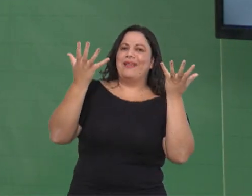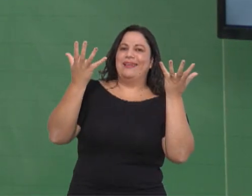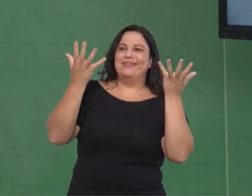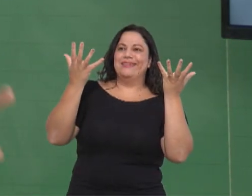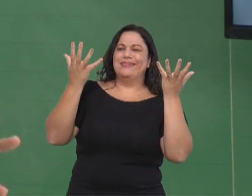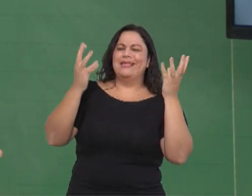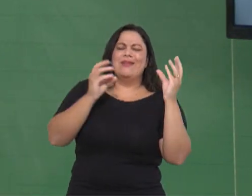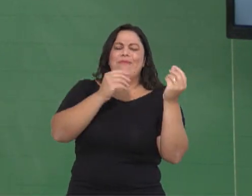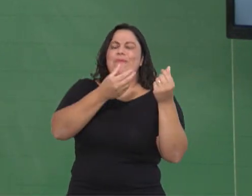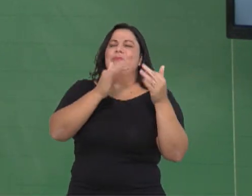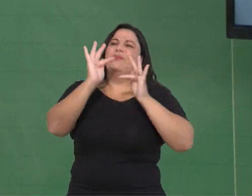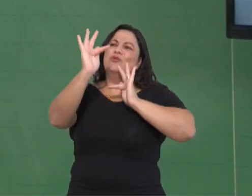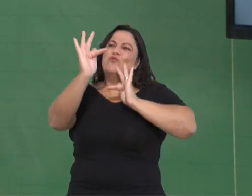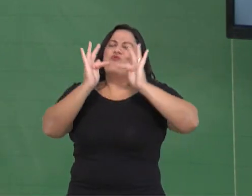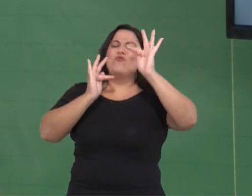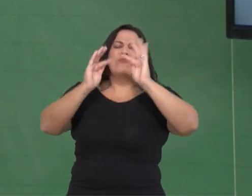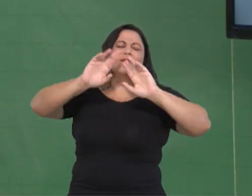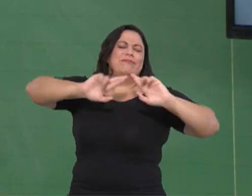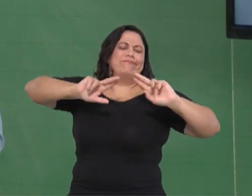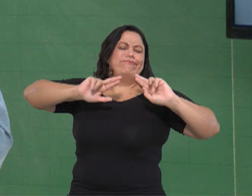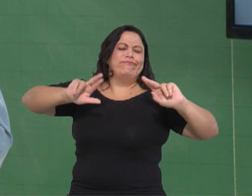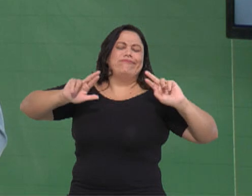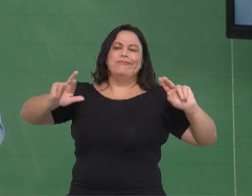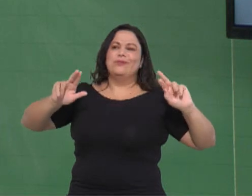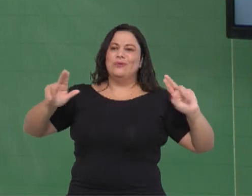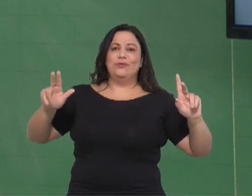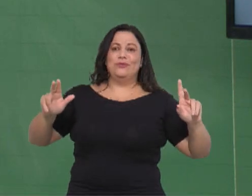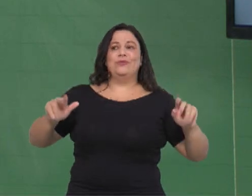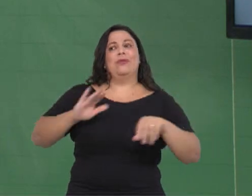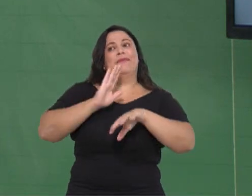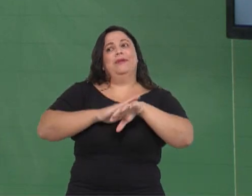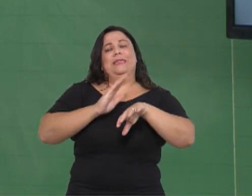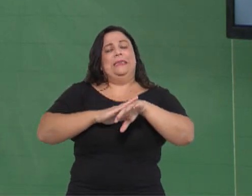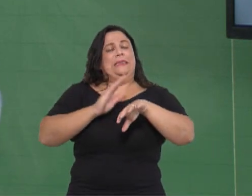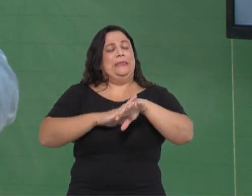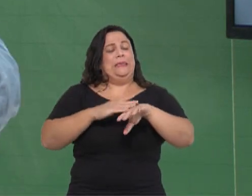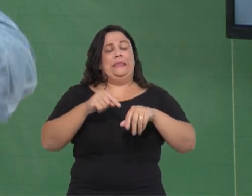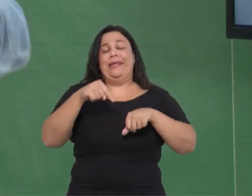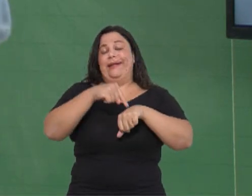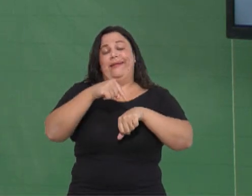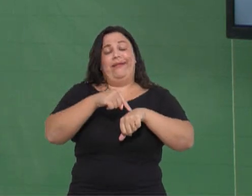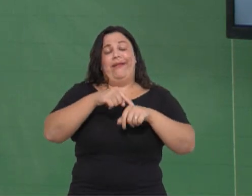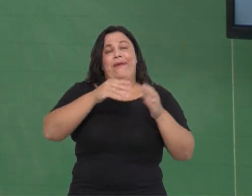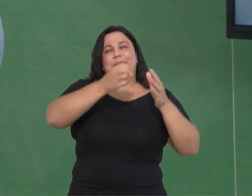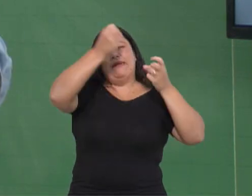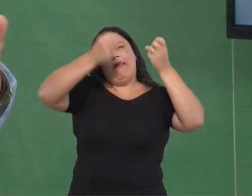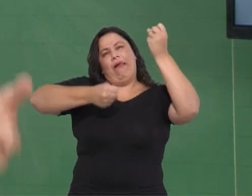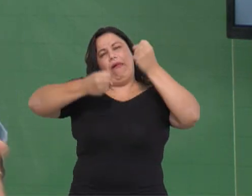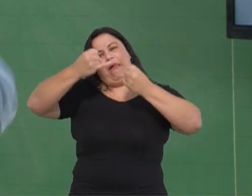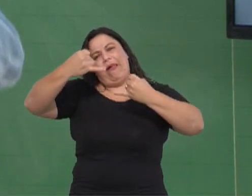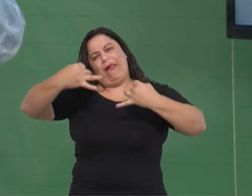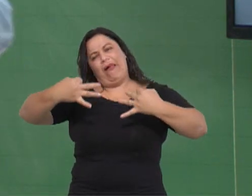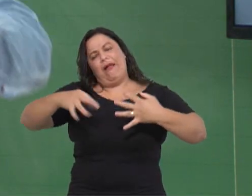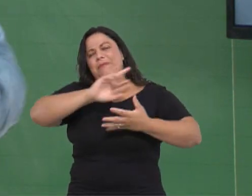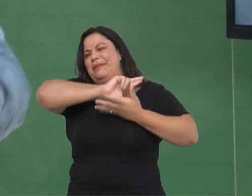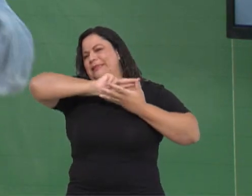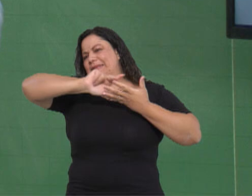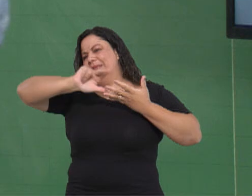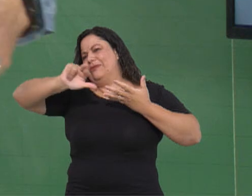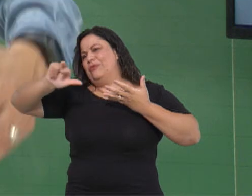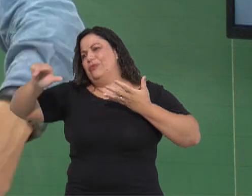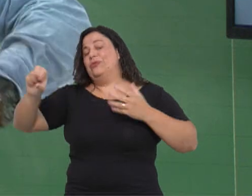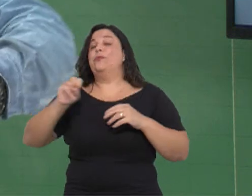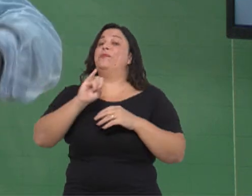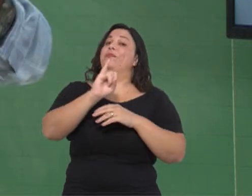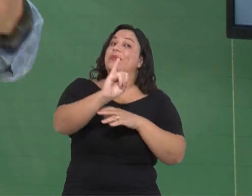aula de falar de todas elas. Então, não fiquem tristes se eu não tocar numa festa muito conhecida aí na sua região. Inclusive,